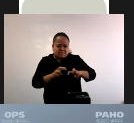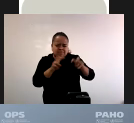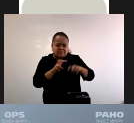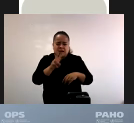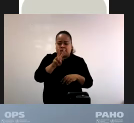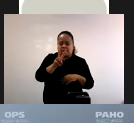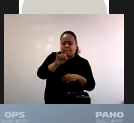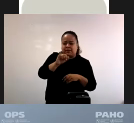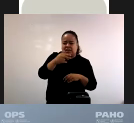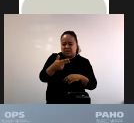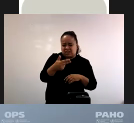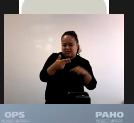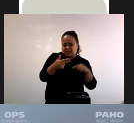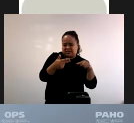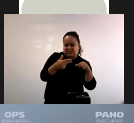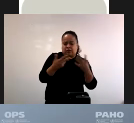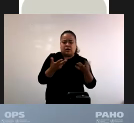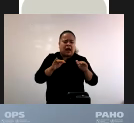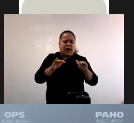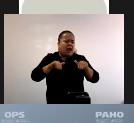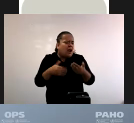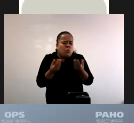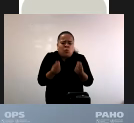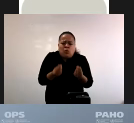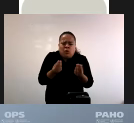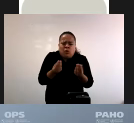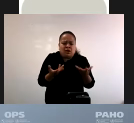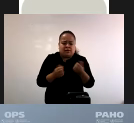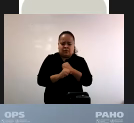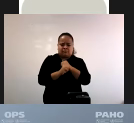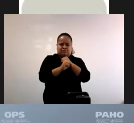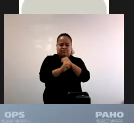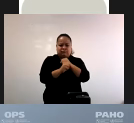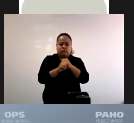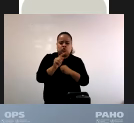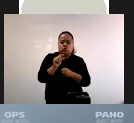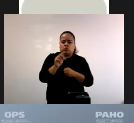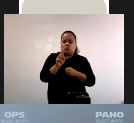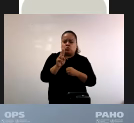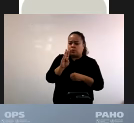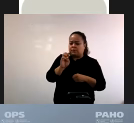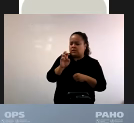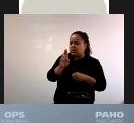HIV e tuberculose em 2018. Foi também